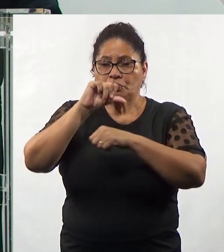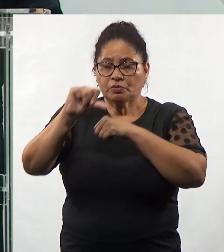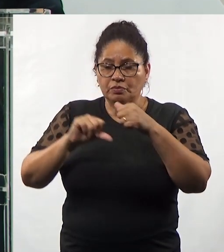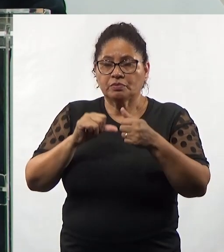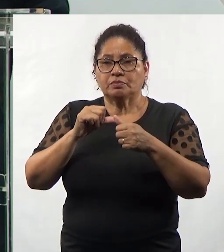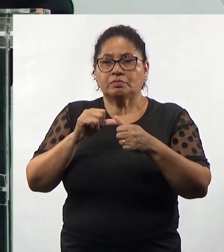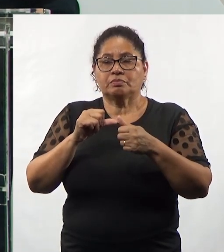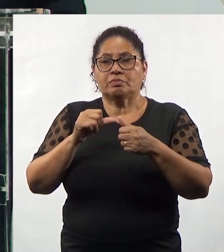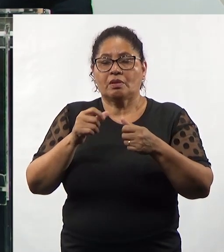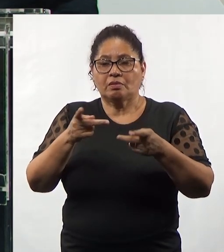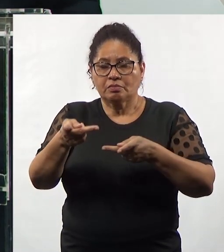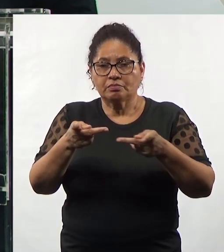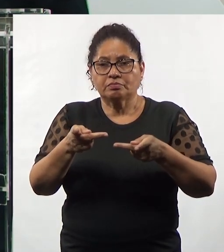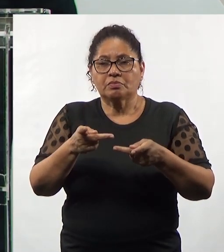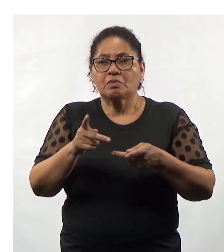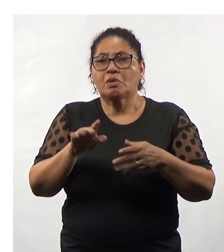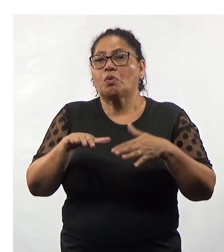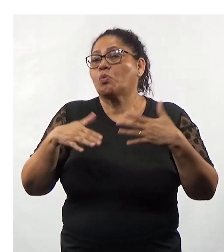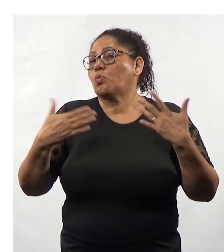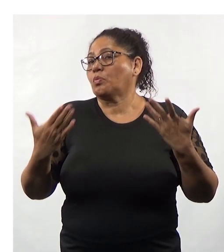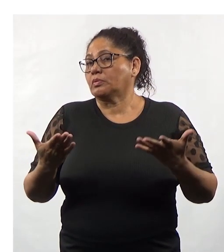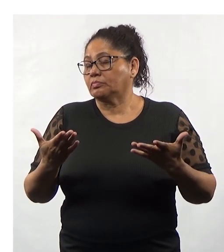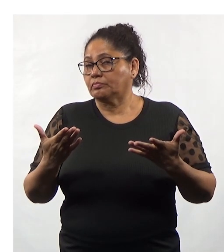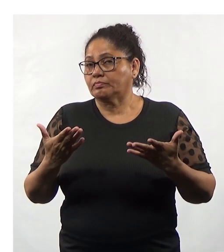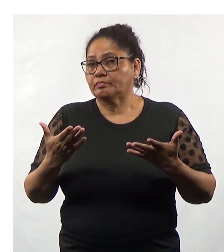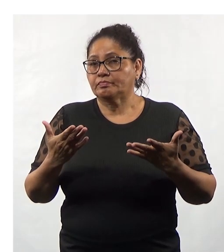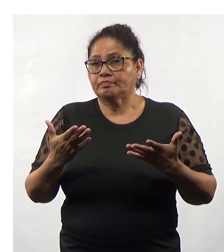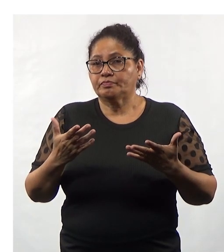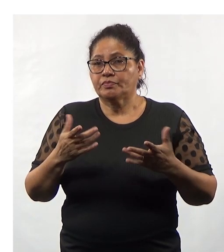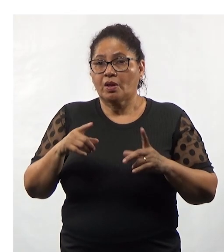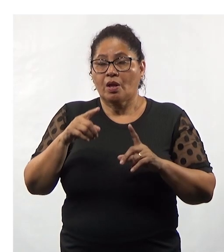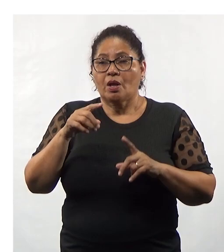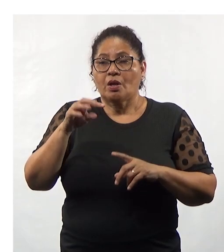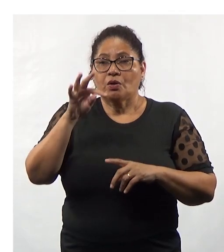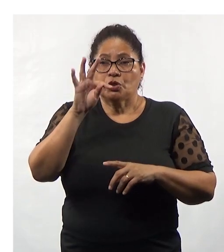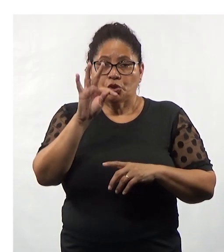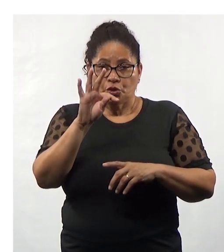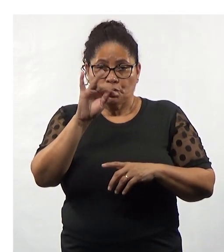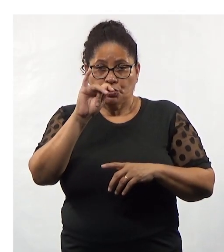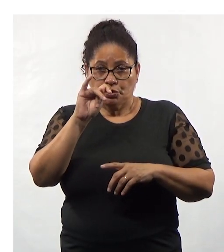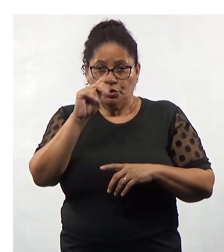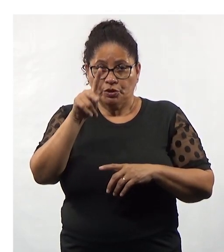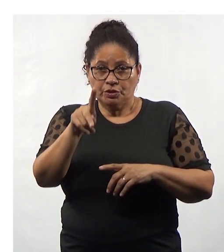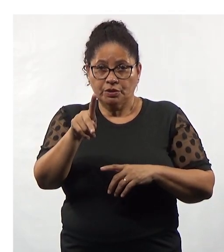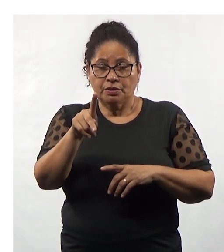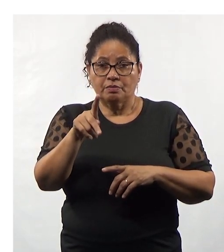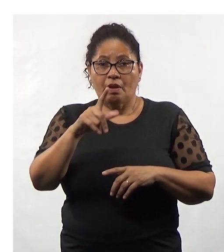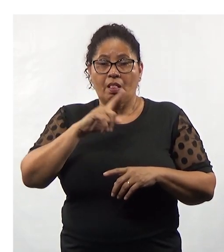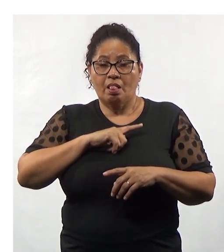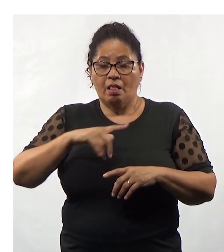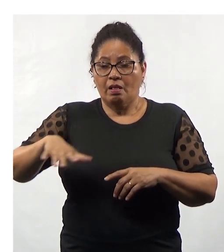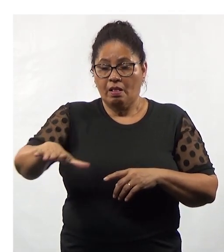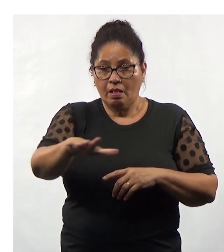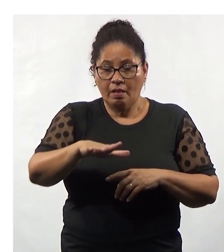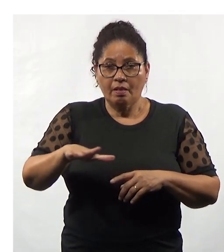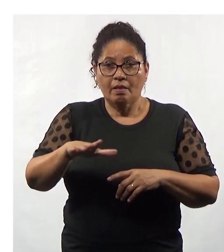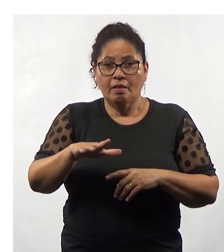projeto. Então, quais são elas? Então, um TIP vai conter os seguintes